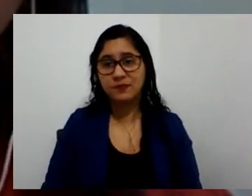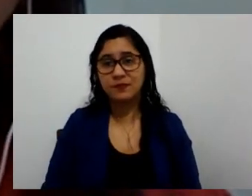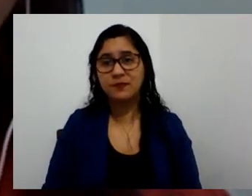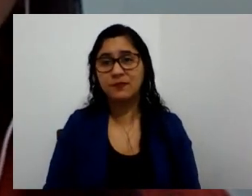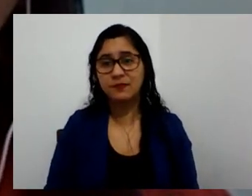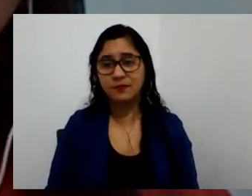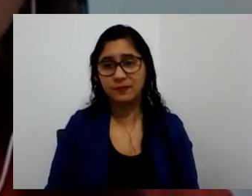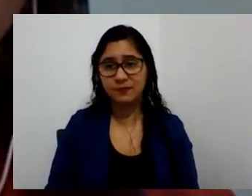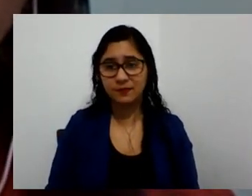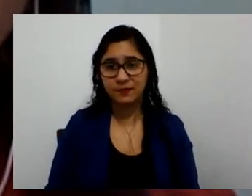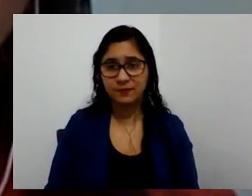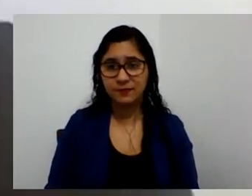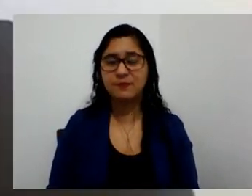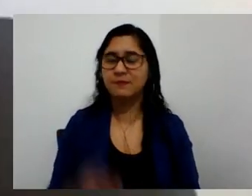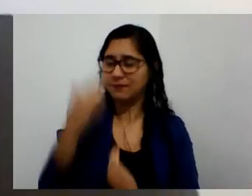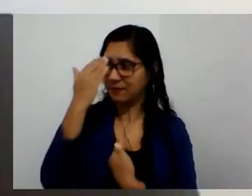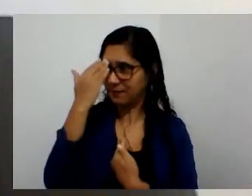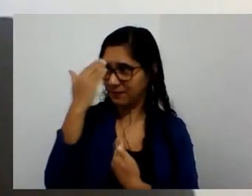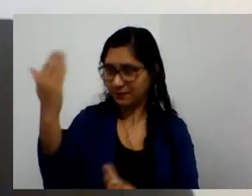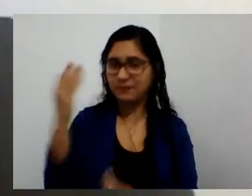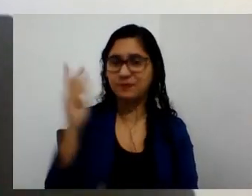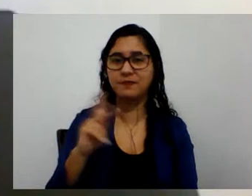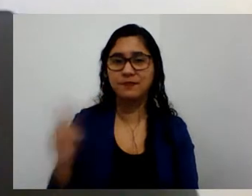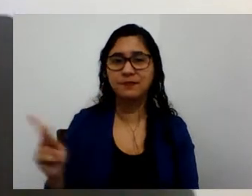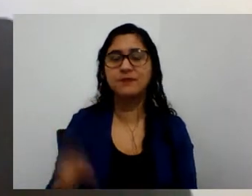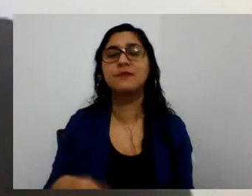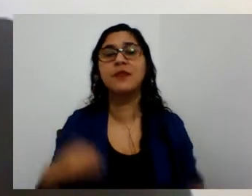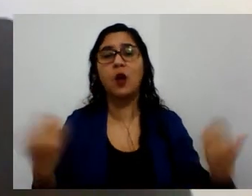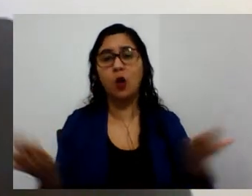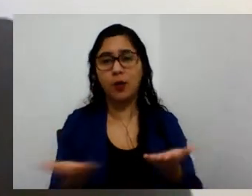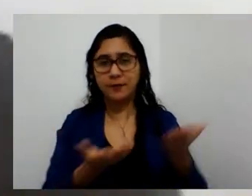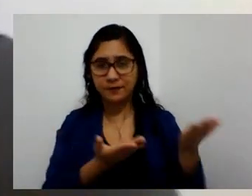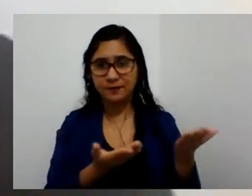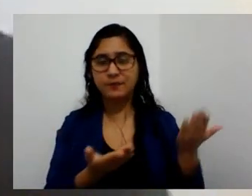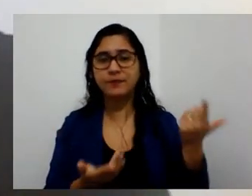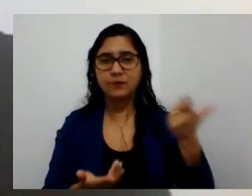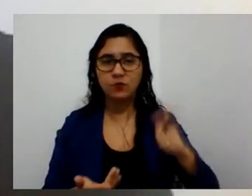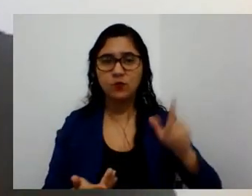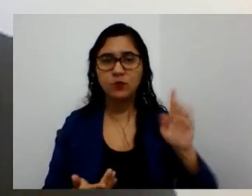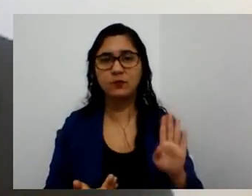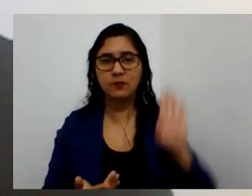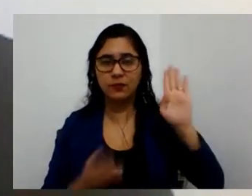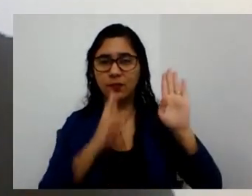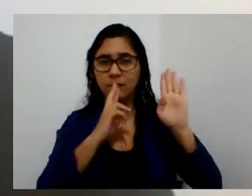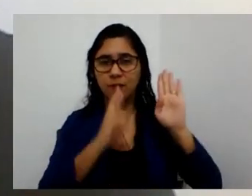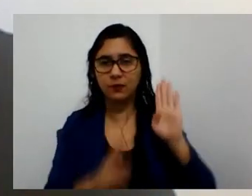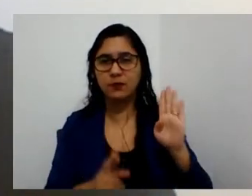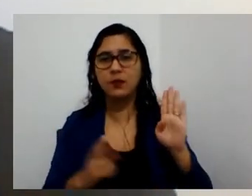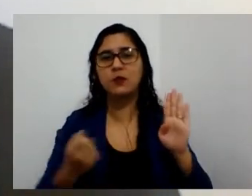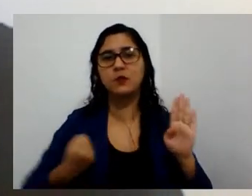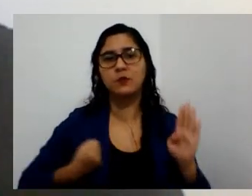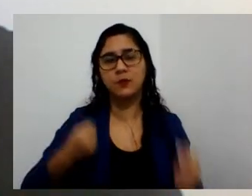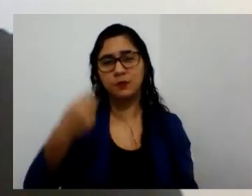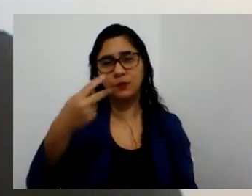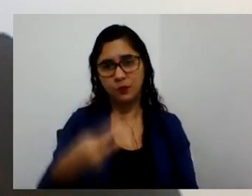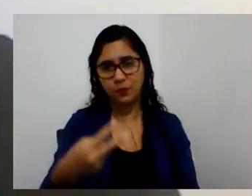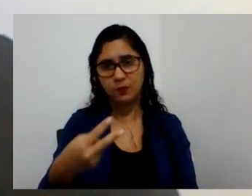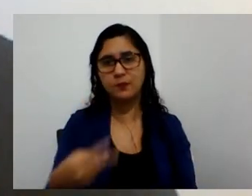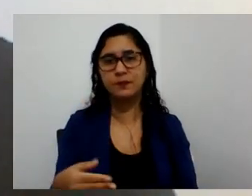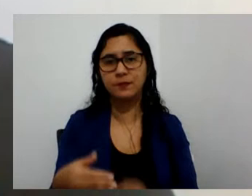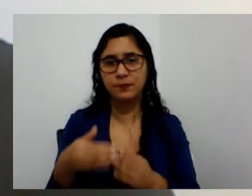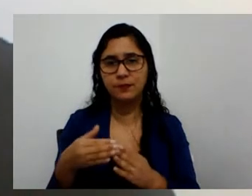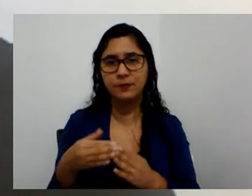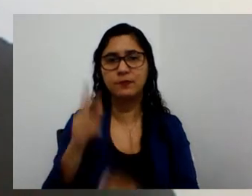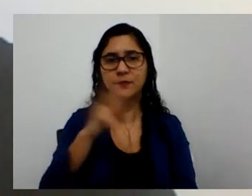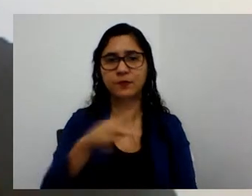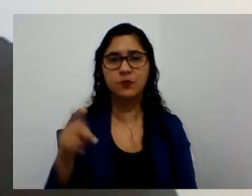Obrigada. Obrigado, professora. A próxima candidatura a responder a pergunta é a candidatura de número 2. Com gentileza, a professora